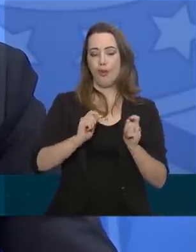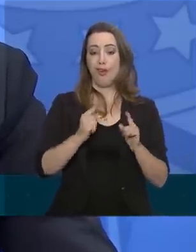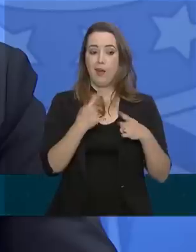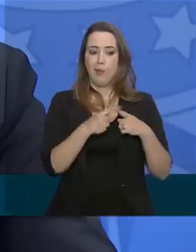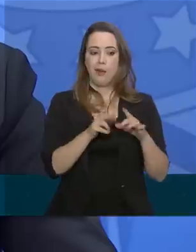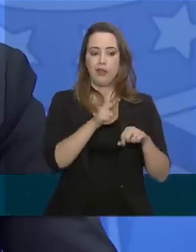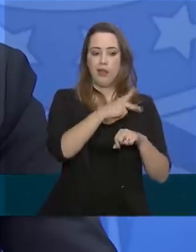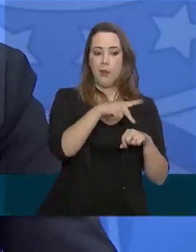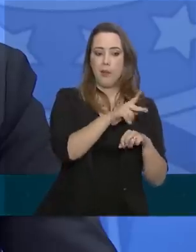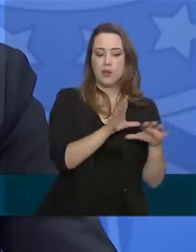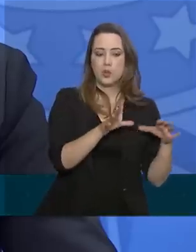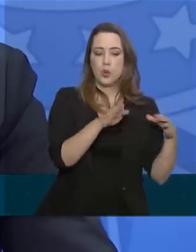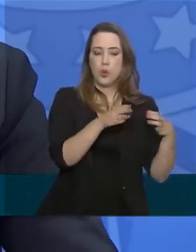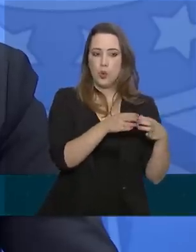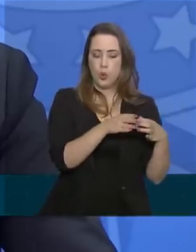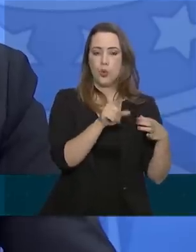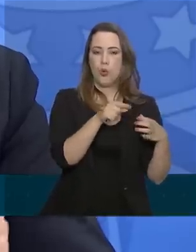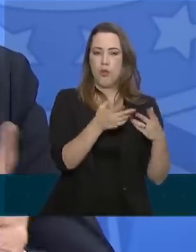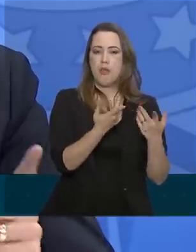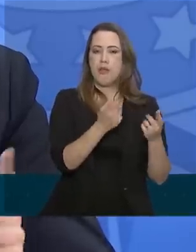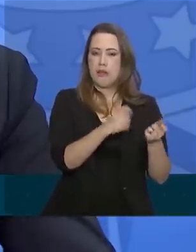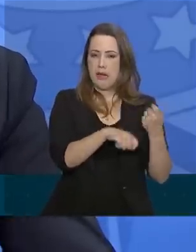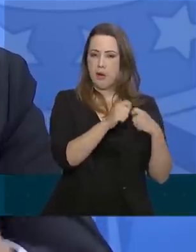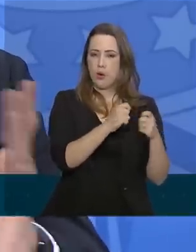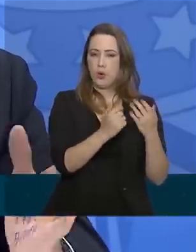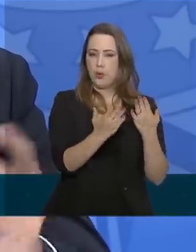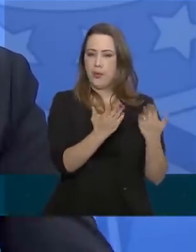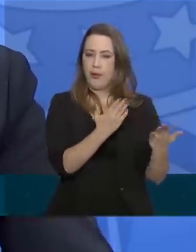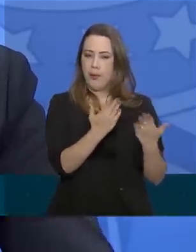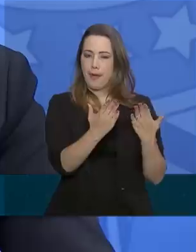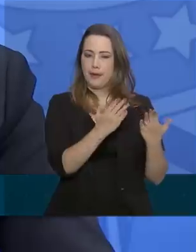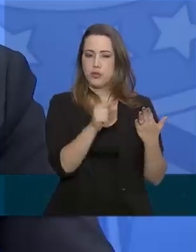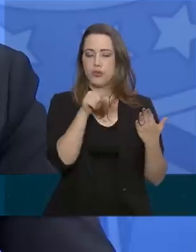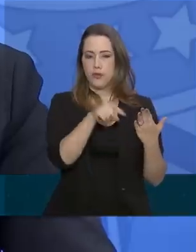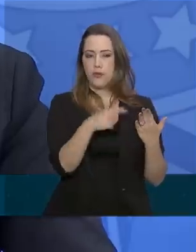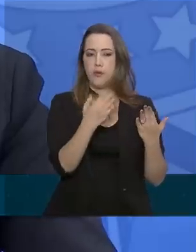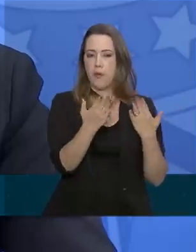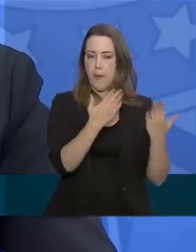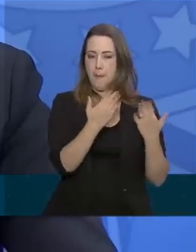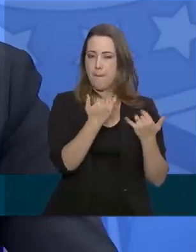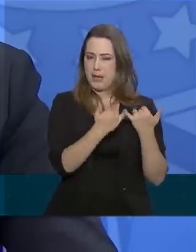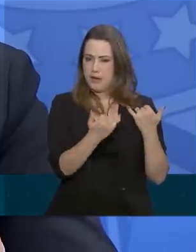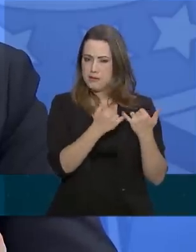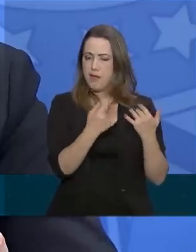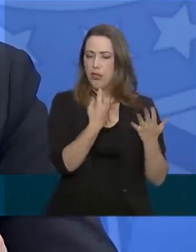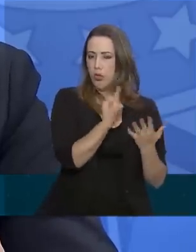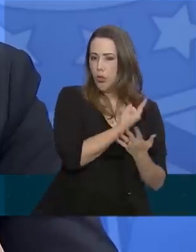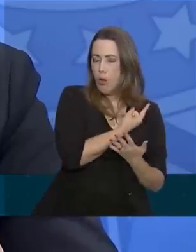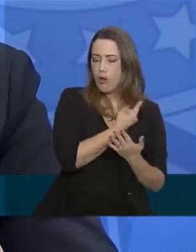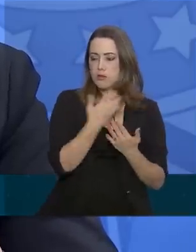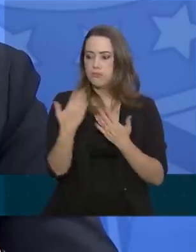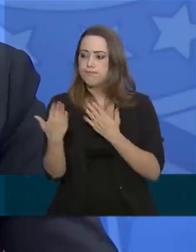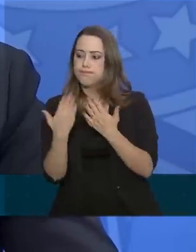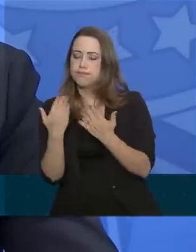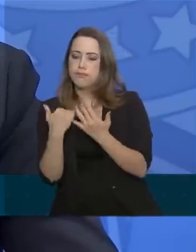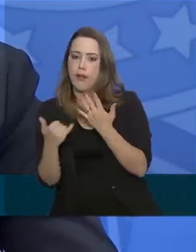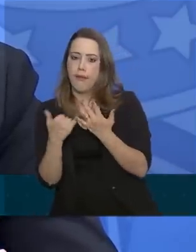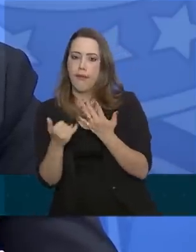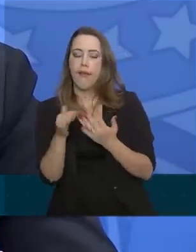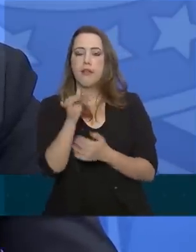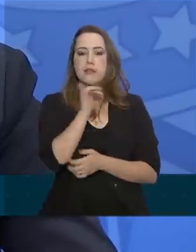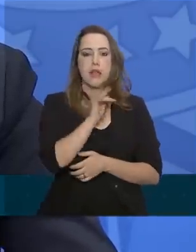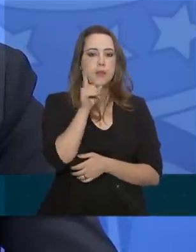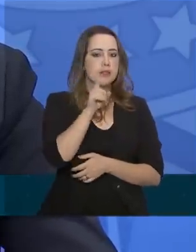é muito parecida com a nossa digo parte com por exemplo estados unidos austrália e essa briga existe é